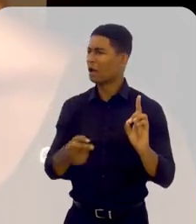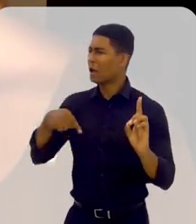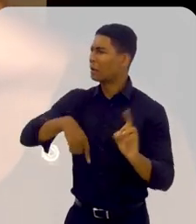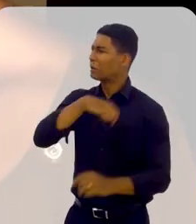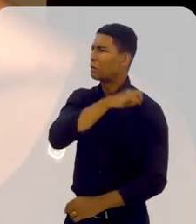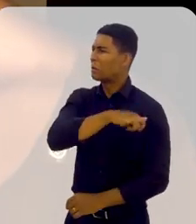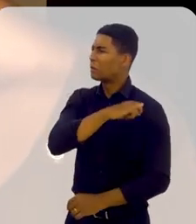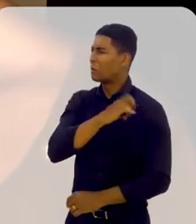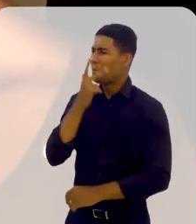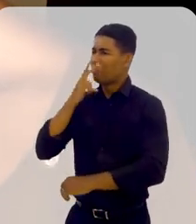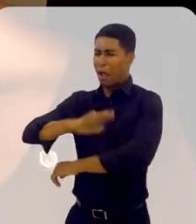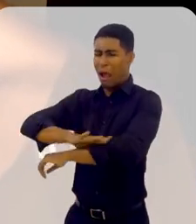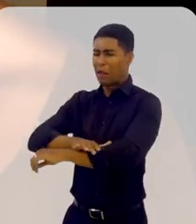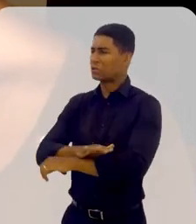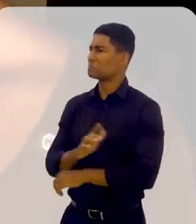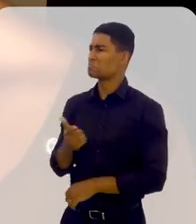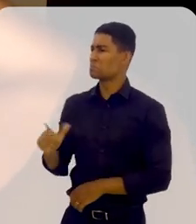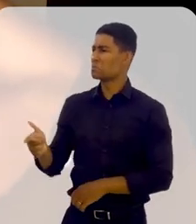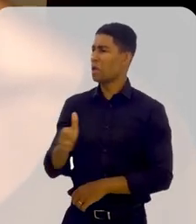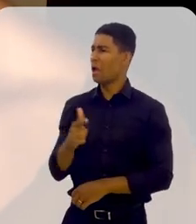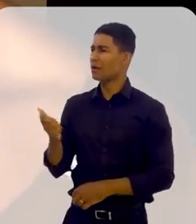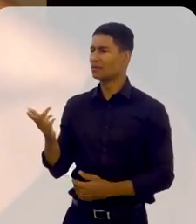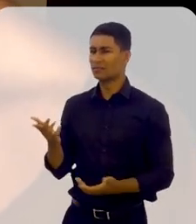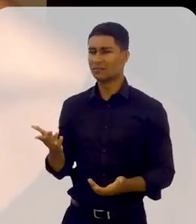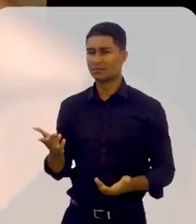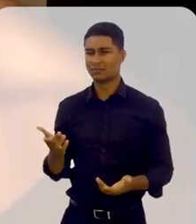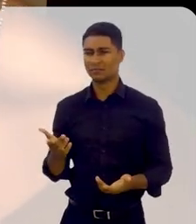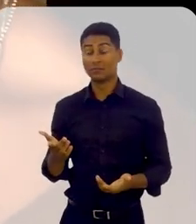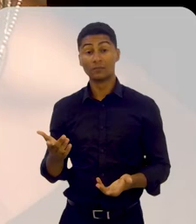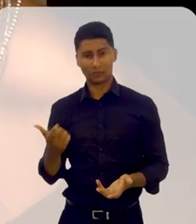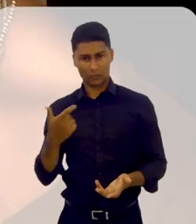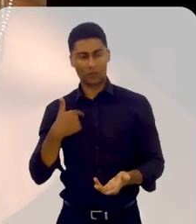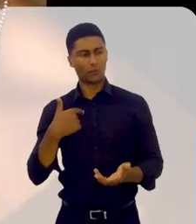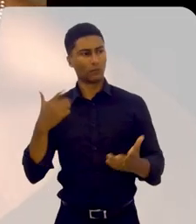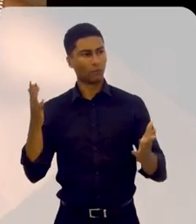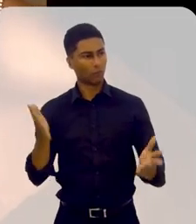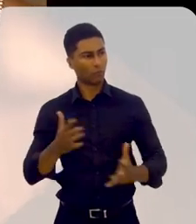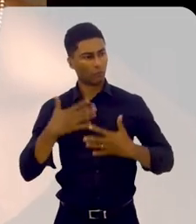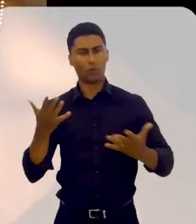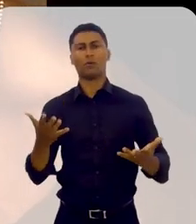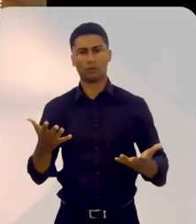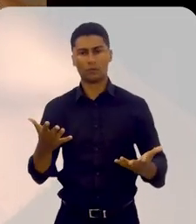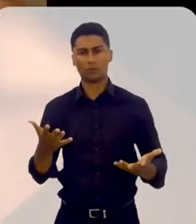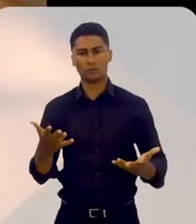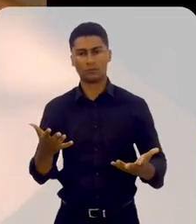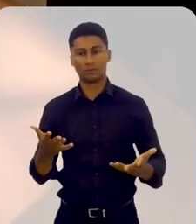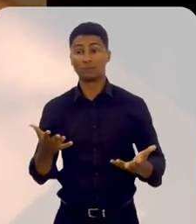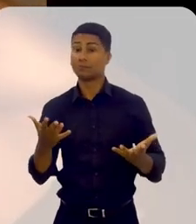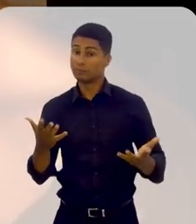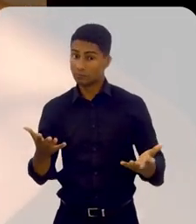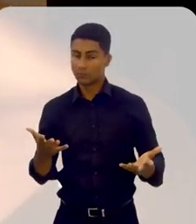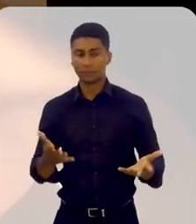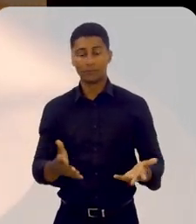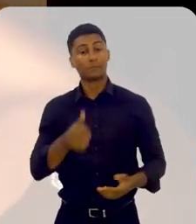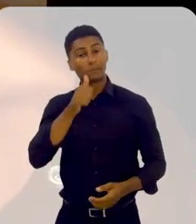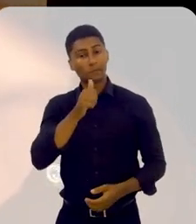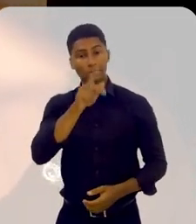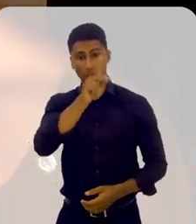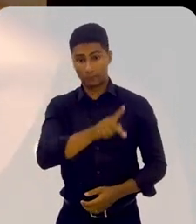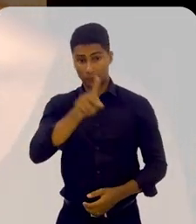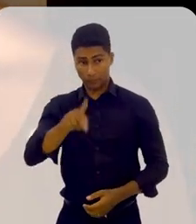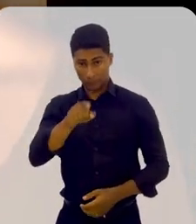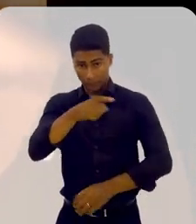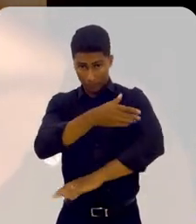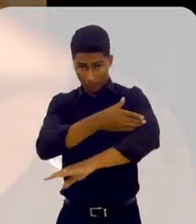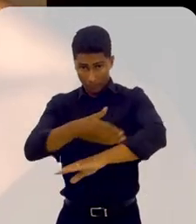racismo aqui no Rio de Janeiro. Para mim, o preconceito é muito mais social. Aí eu tomei um susto, assim. E graças a Deus eu tinha uma